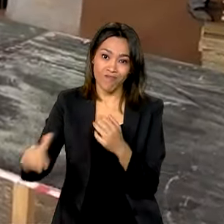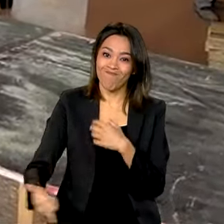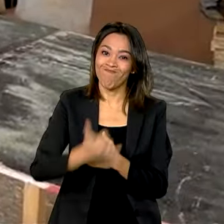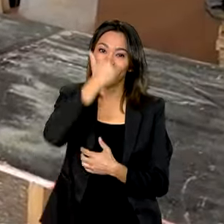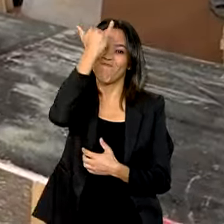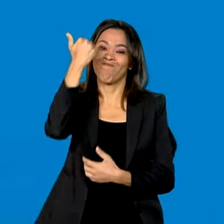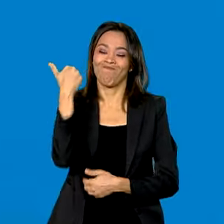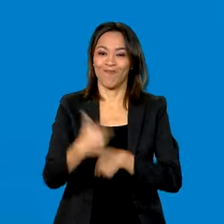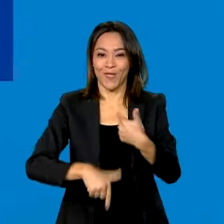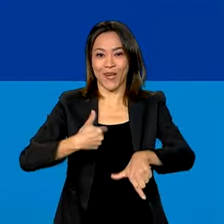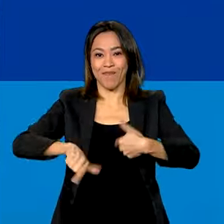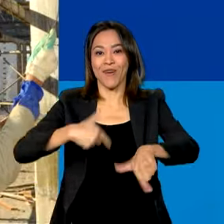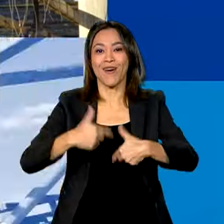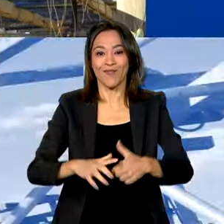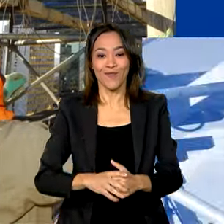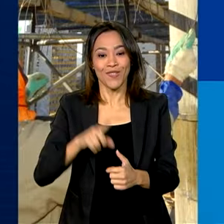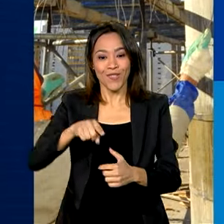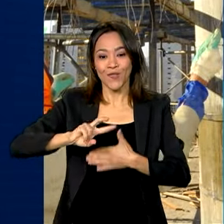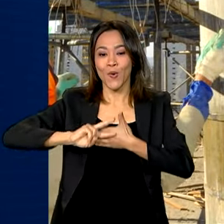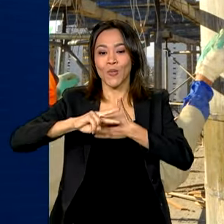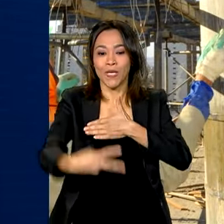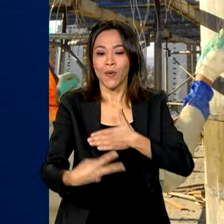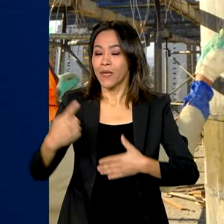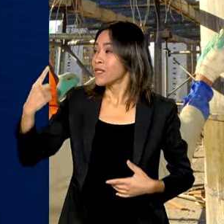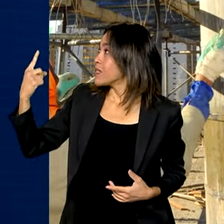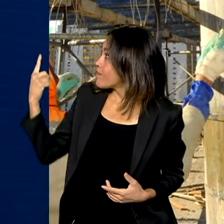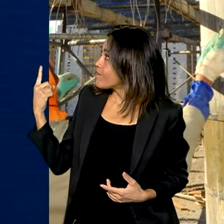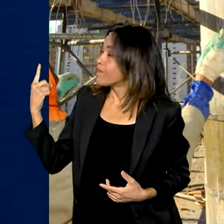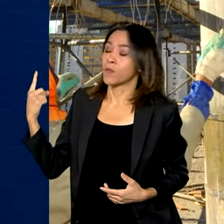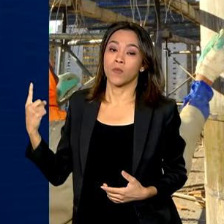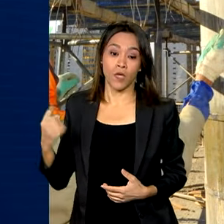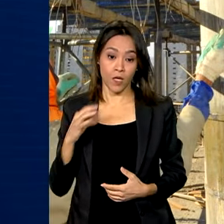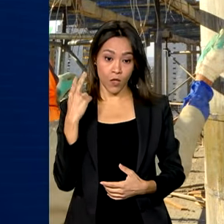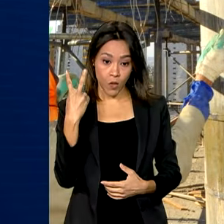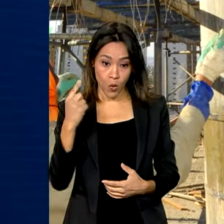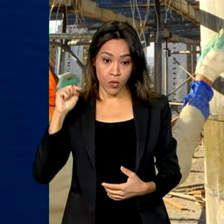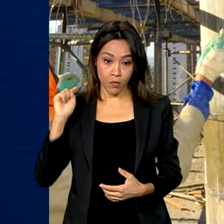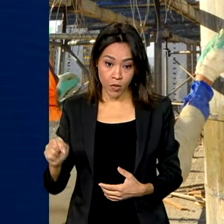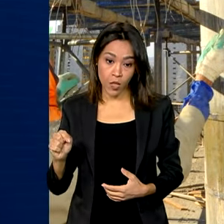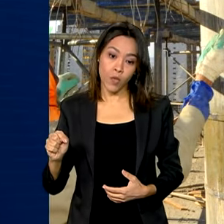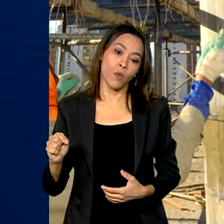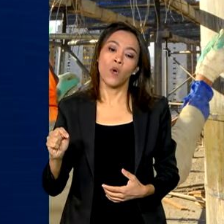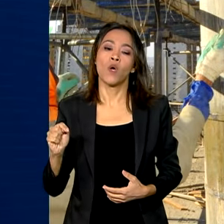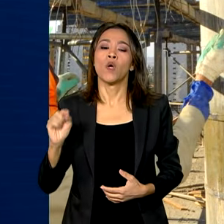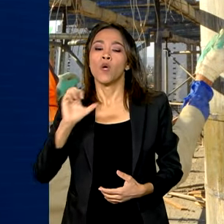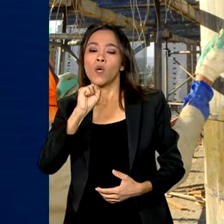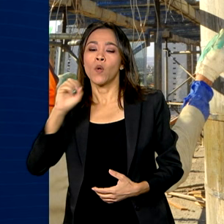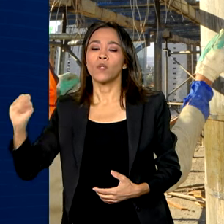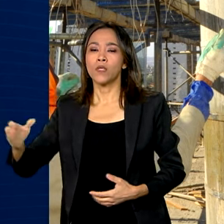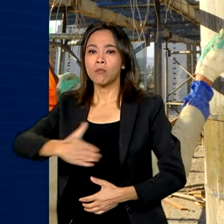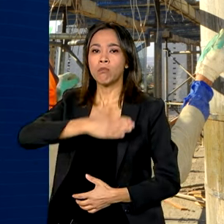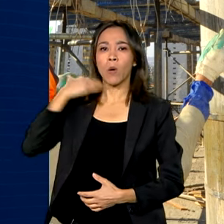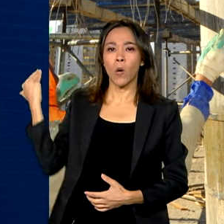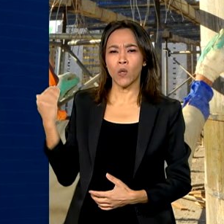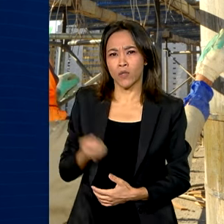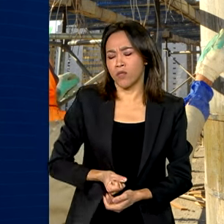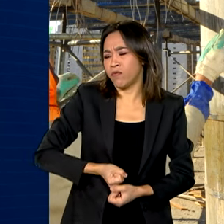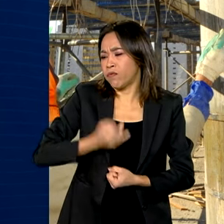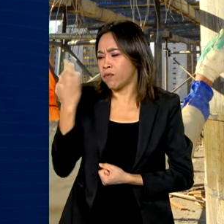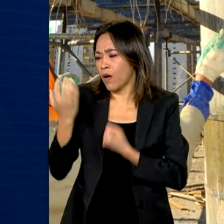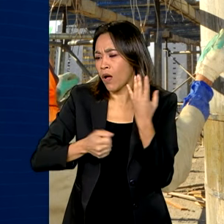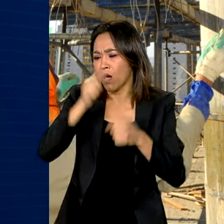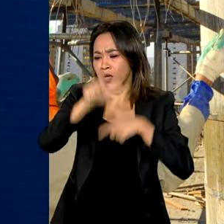do trabalho. Isto resultou em uma média anual de 2.800 óbitos e milhares de